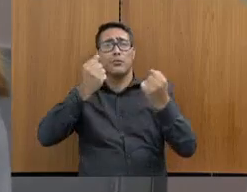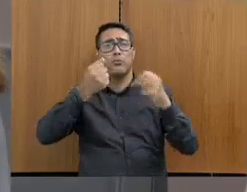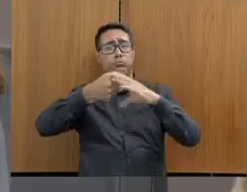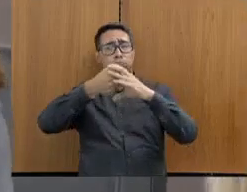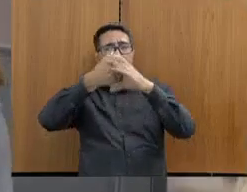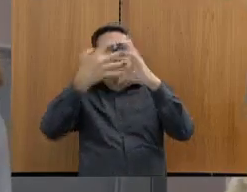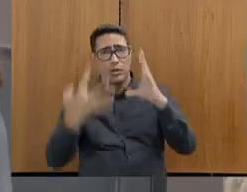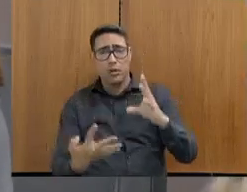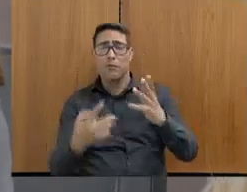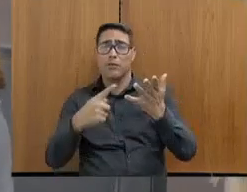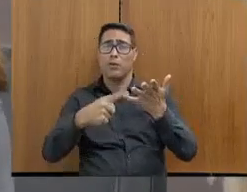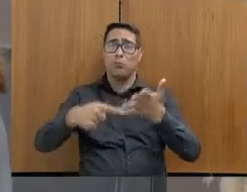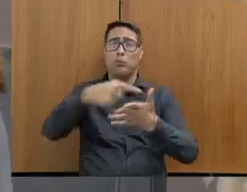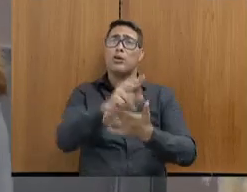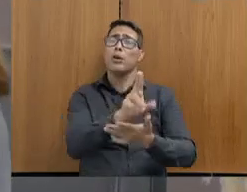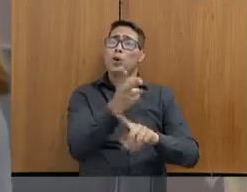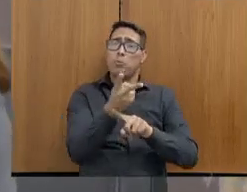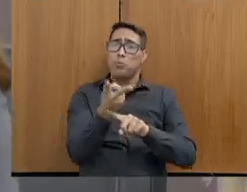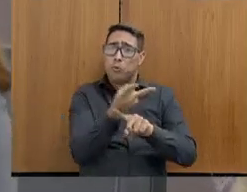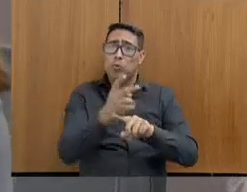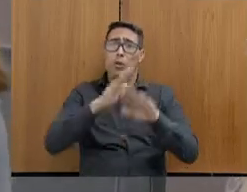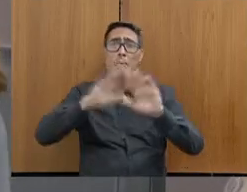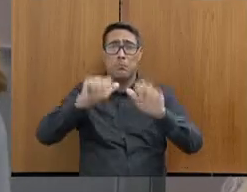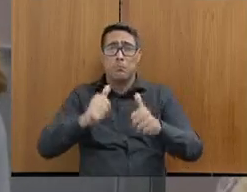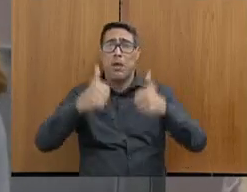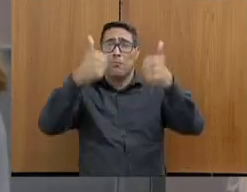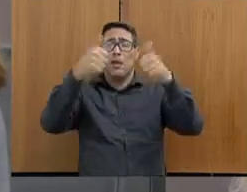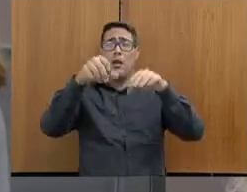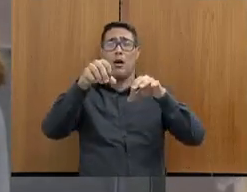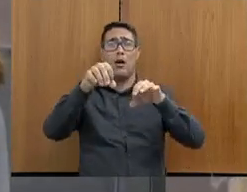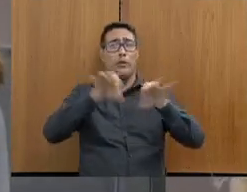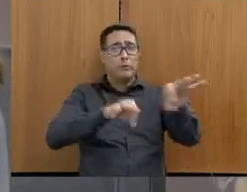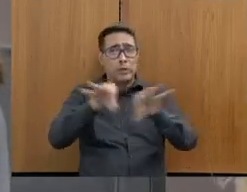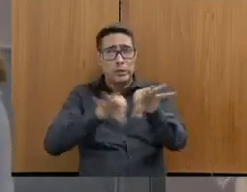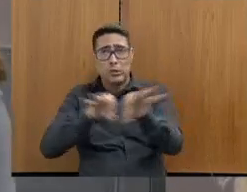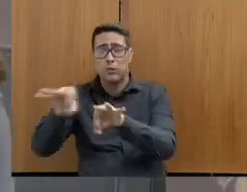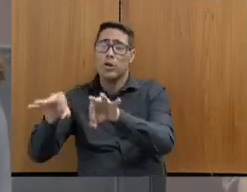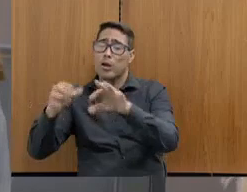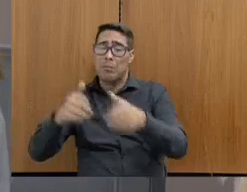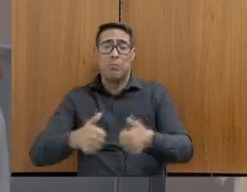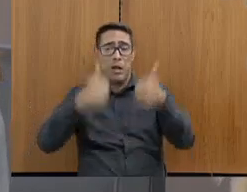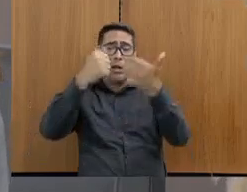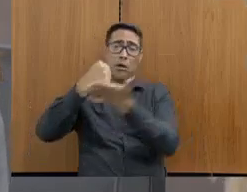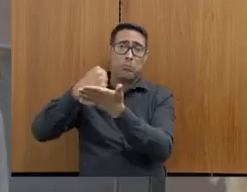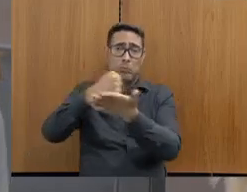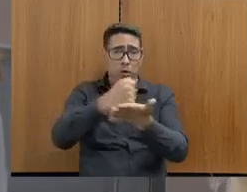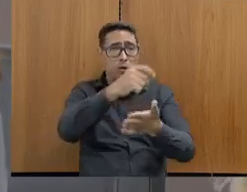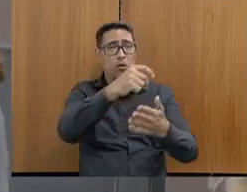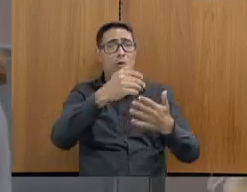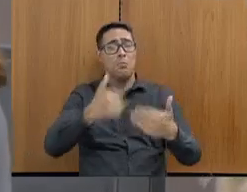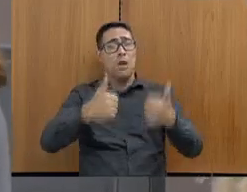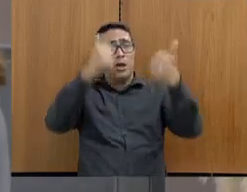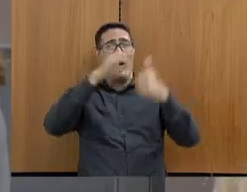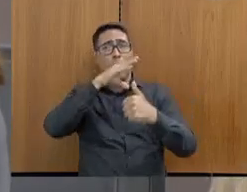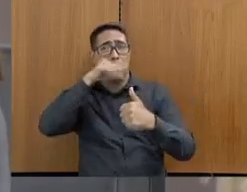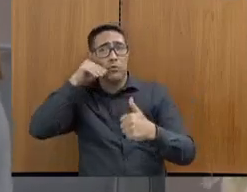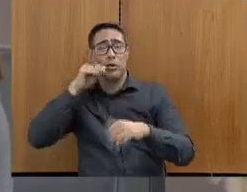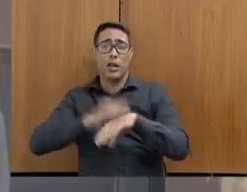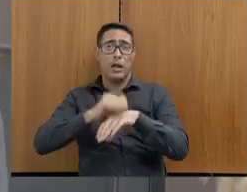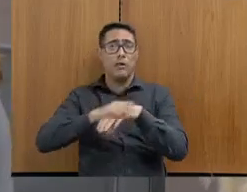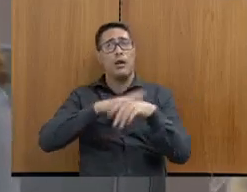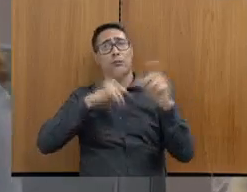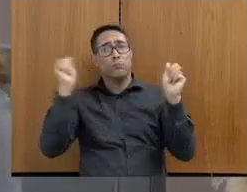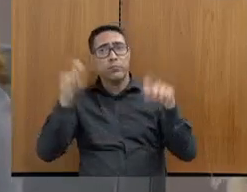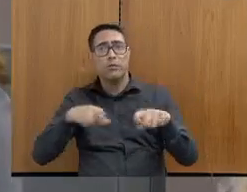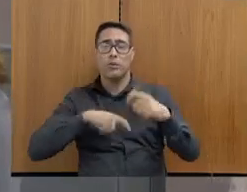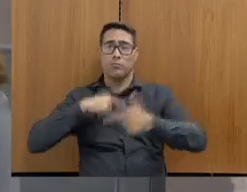buscando né cada vez mais uma melhor infraestrutura o melhor rapport de servidores a capacitação E especialmente